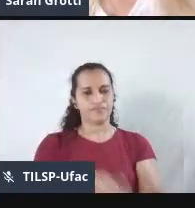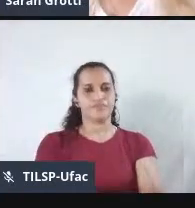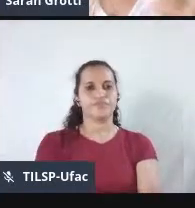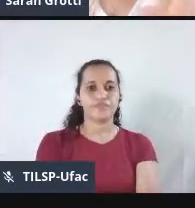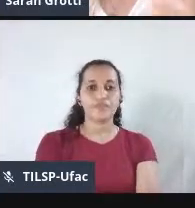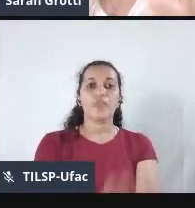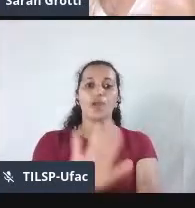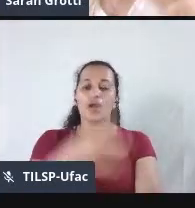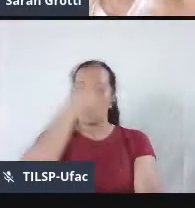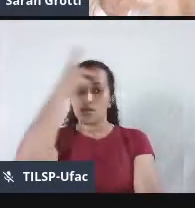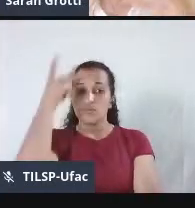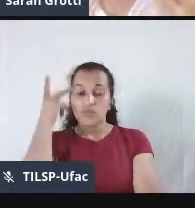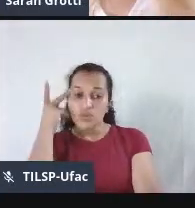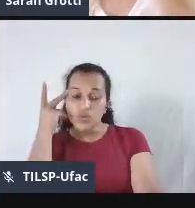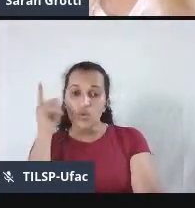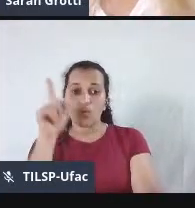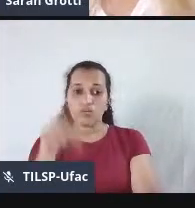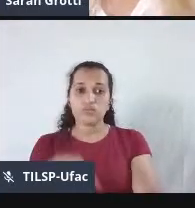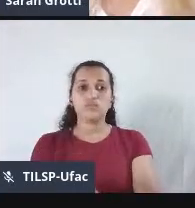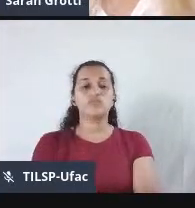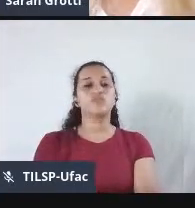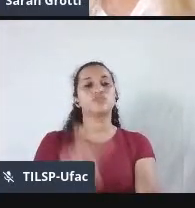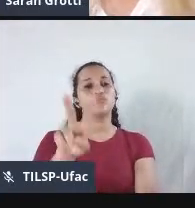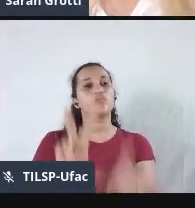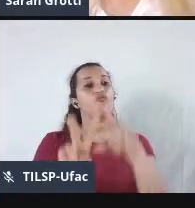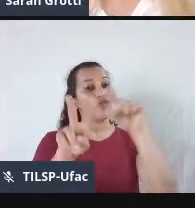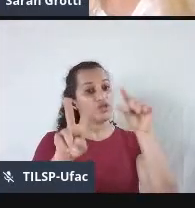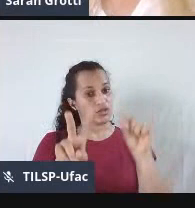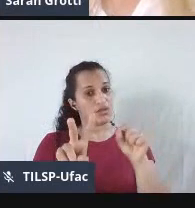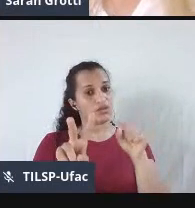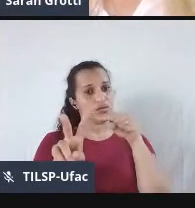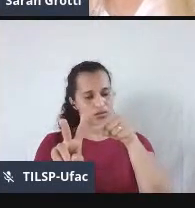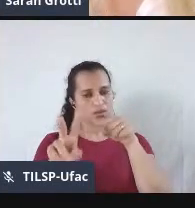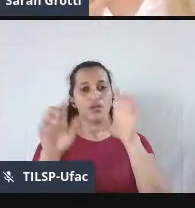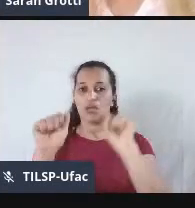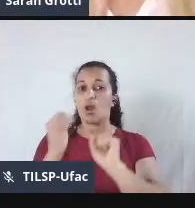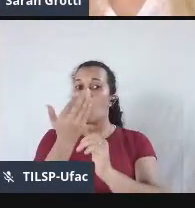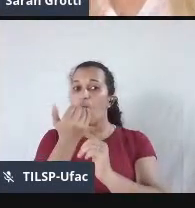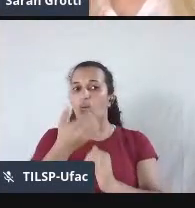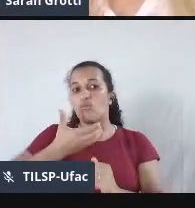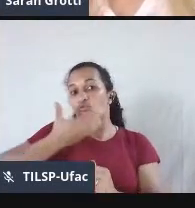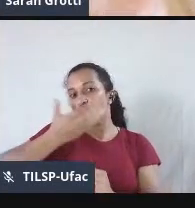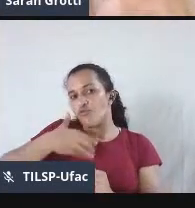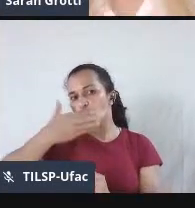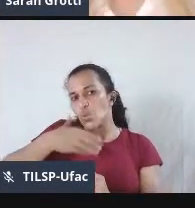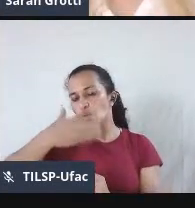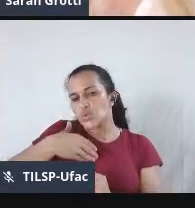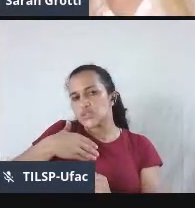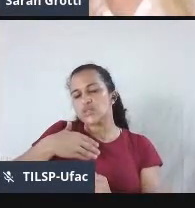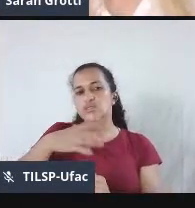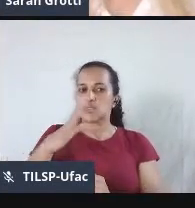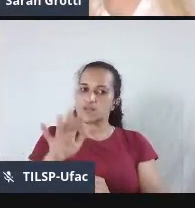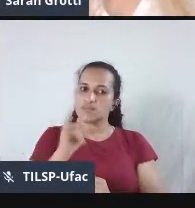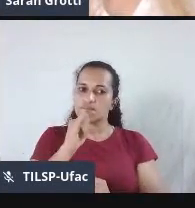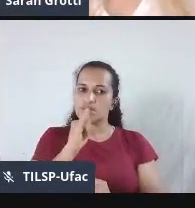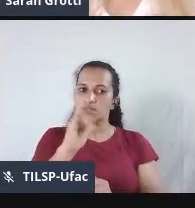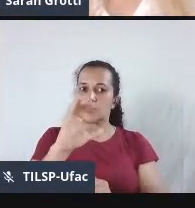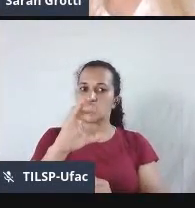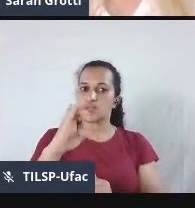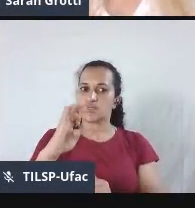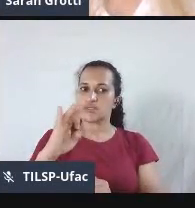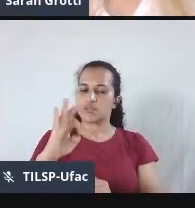Indivíduos vegetarianos costumam ingerir frutas muito cítricas, justamente pela